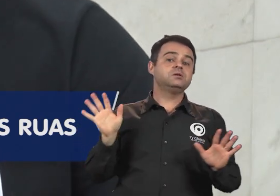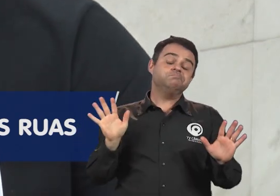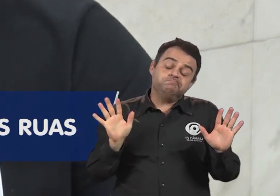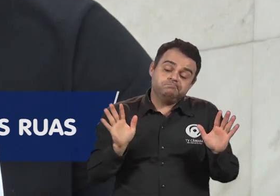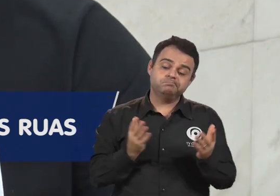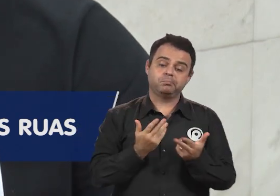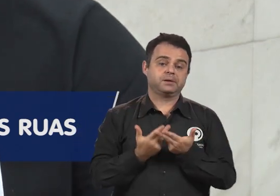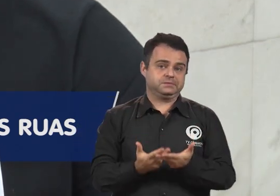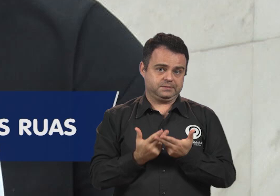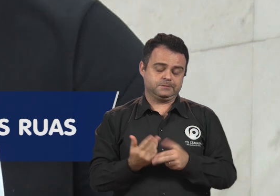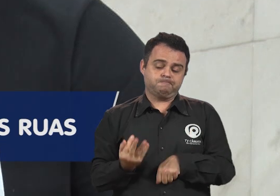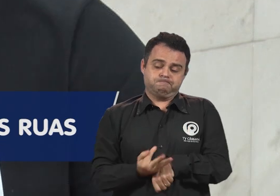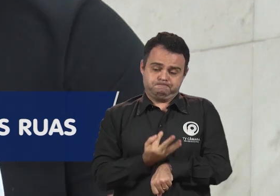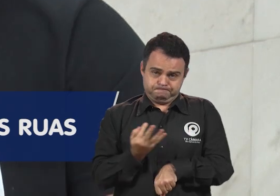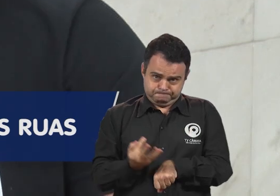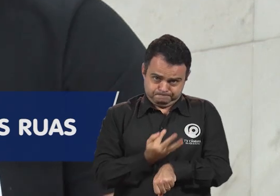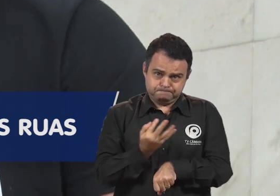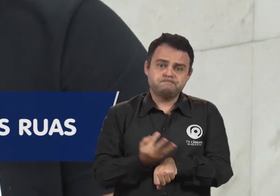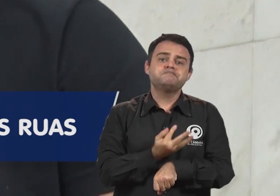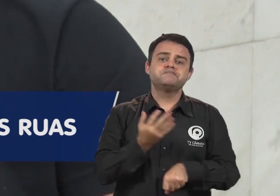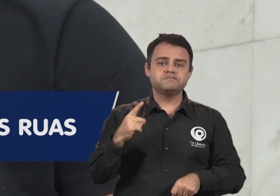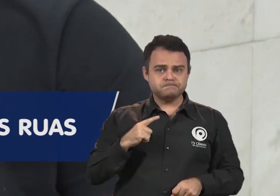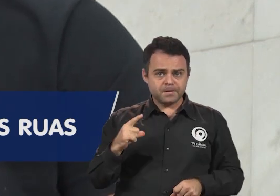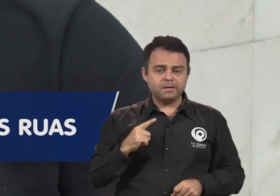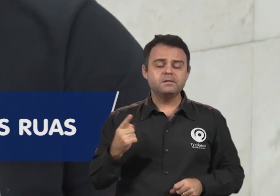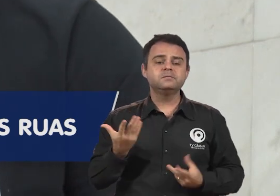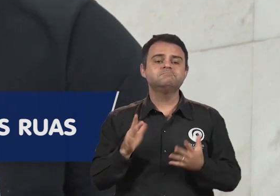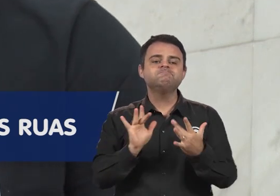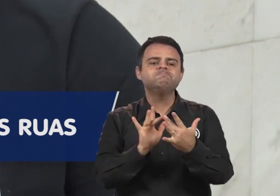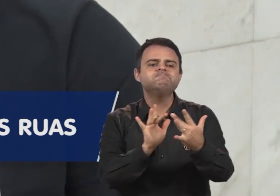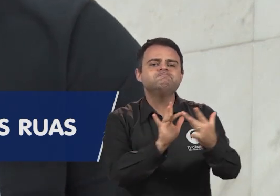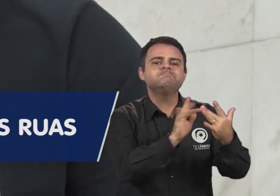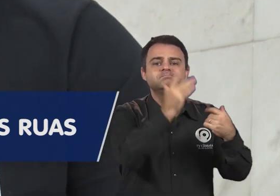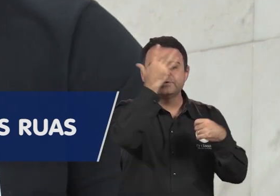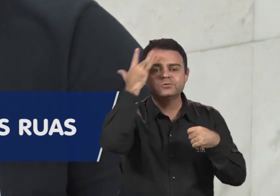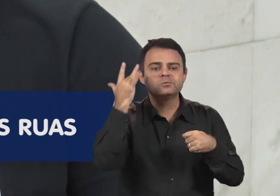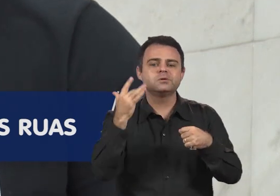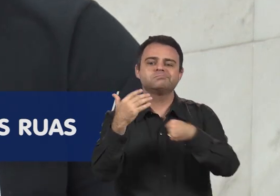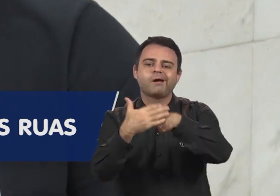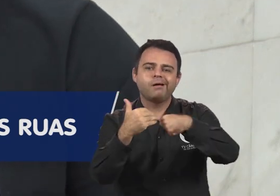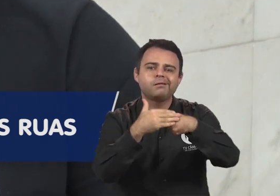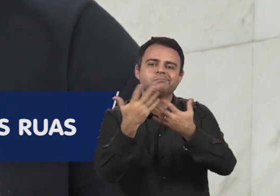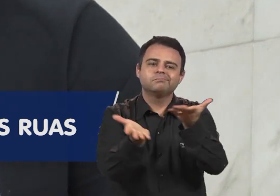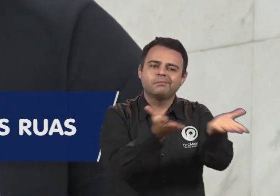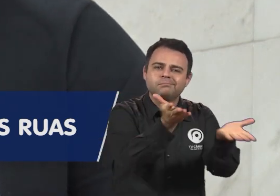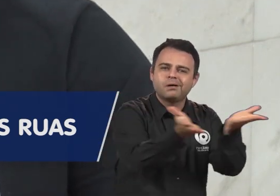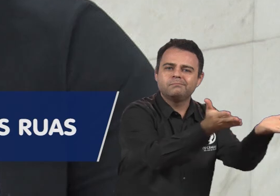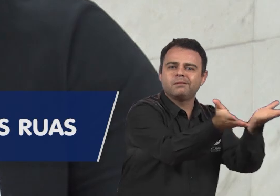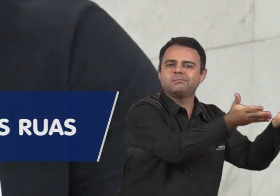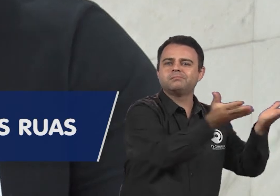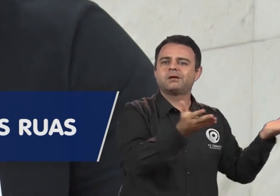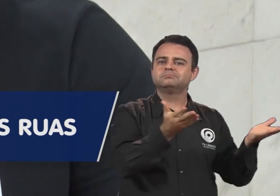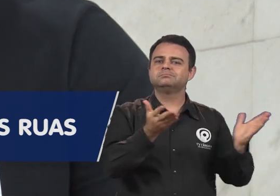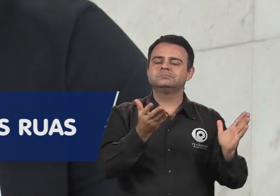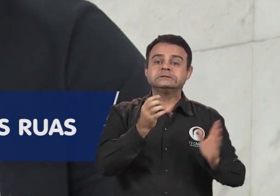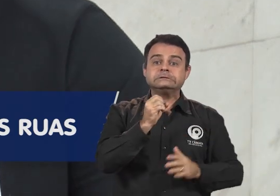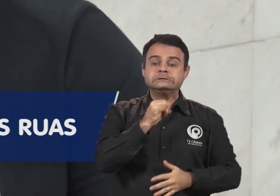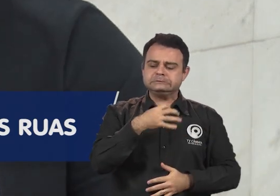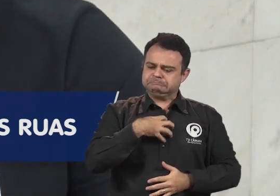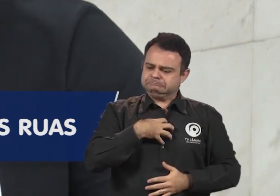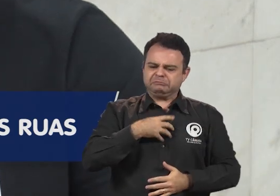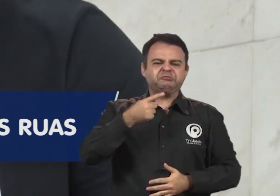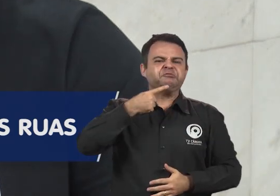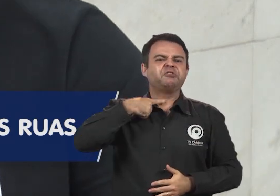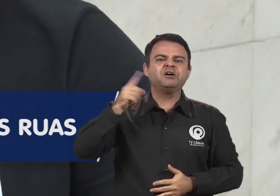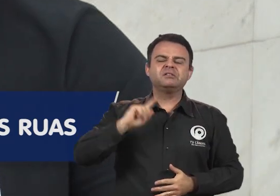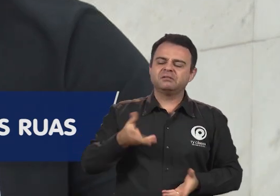isso e ter esse contato, esse carinho com a população. Se isso não mover um político, já não faz mais